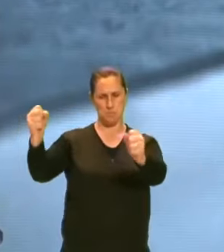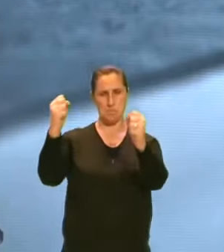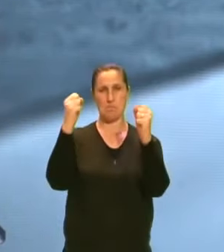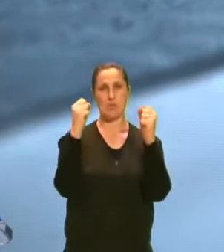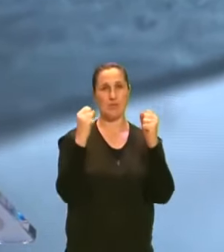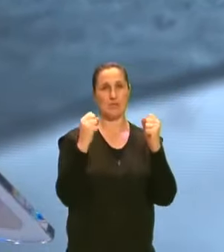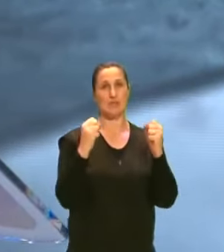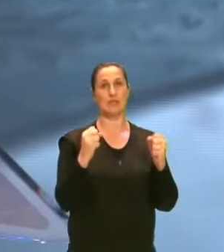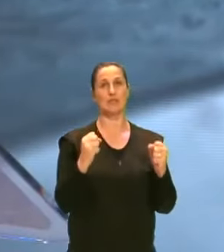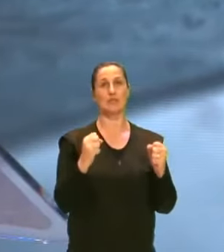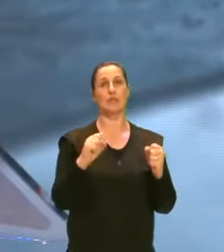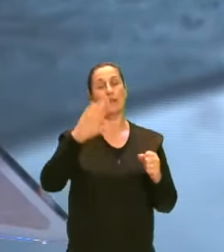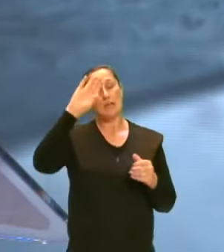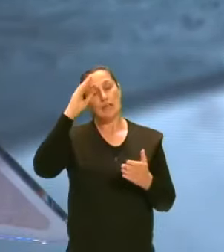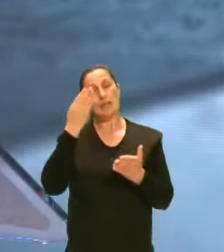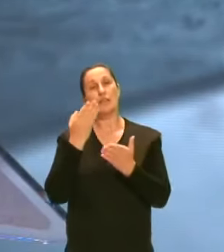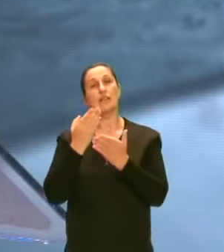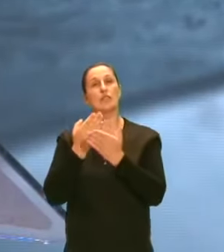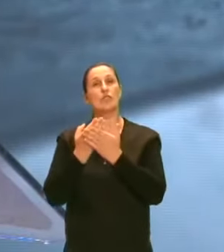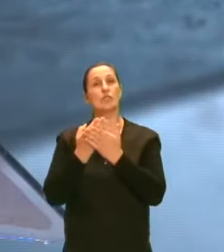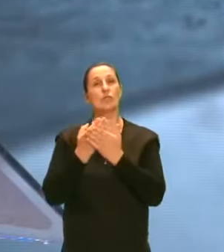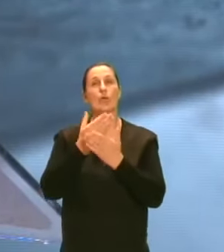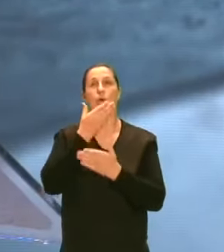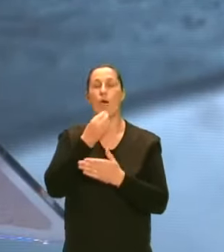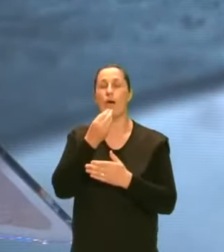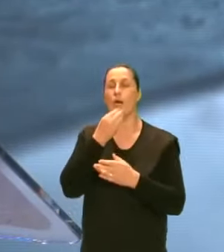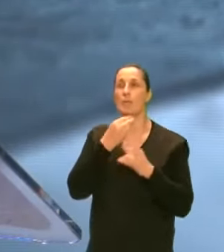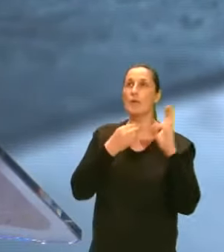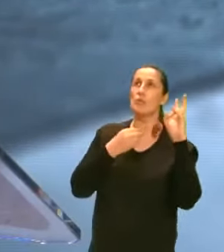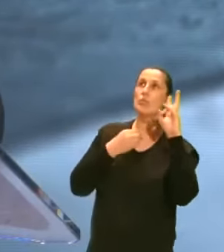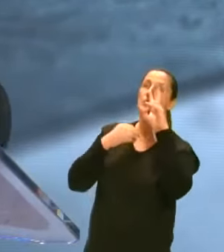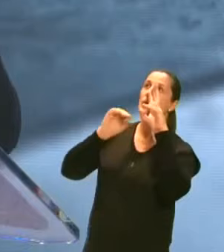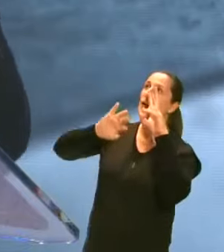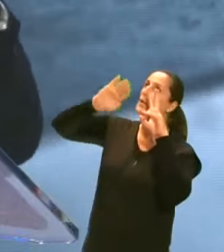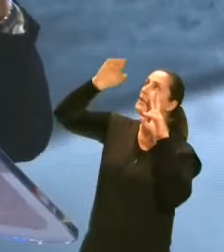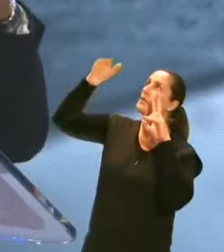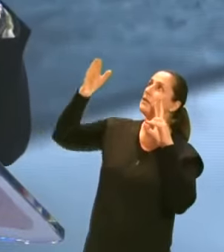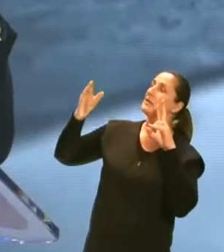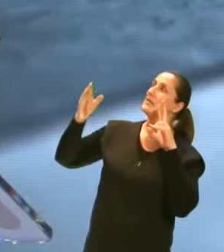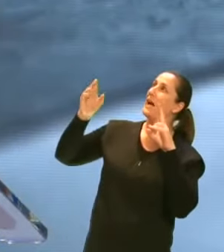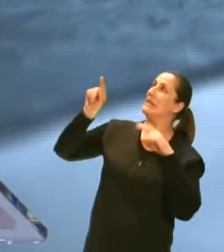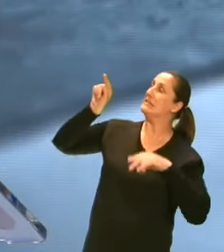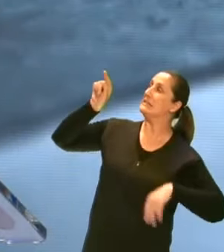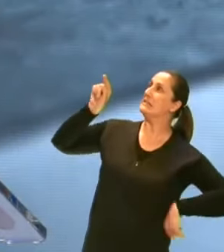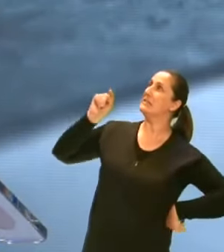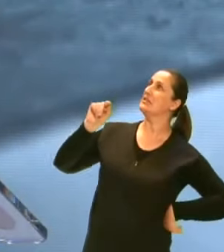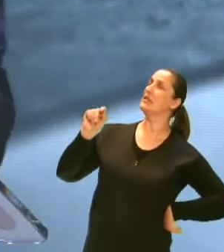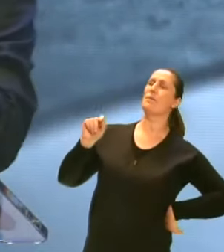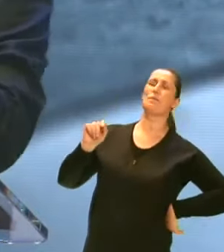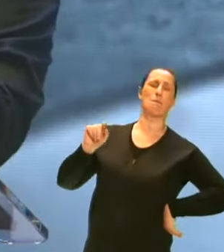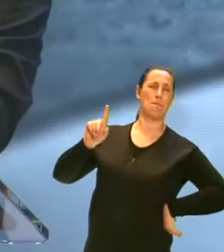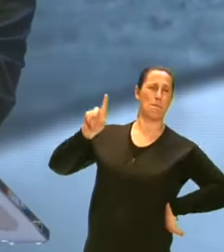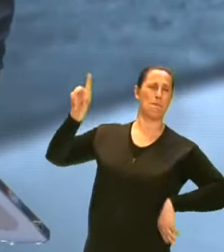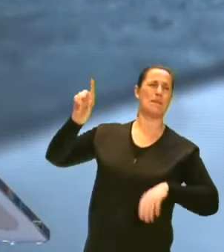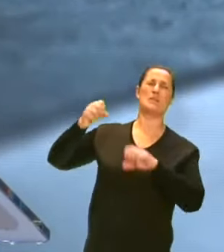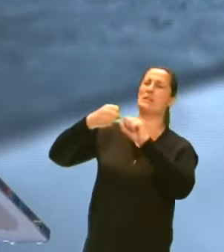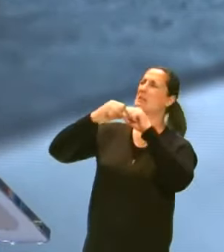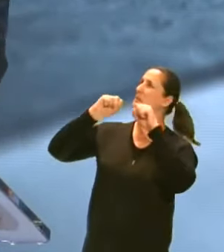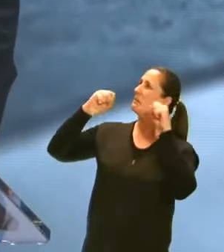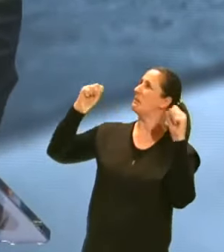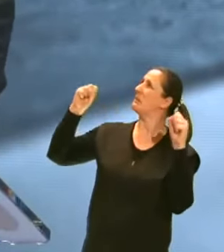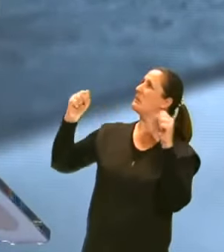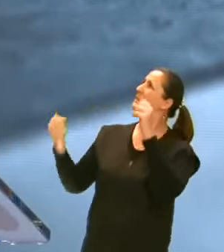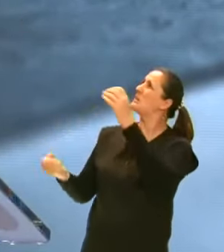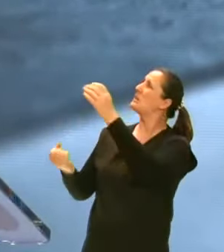Eu acredito que quando aquele homem estava olhando as montanhas, ele olhou para o céu e viu que Deus era muito maior. E ele falou, Deus criou a